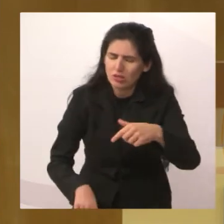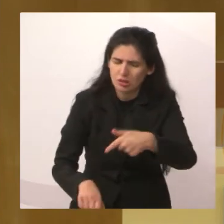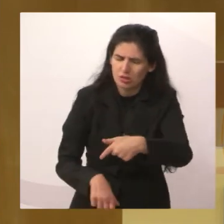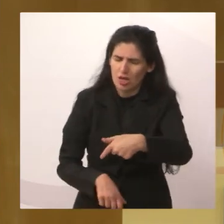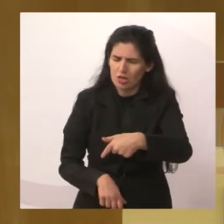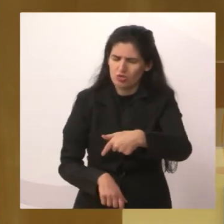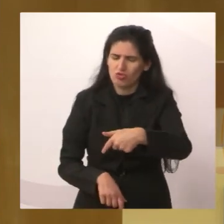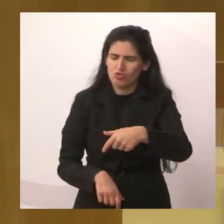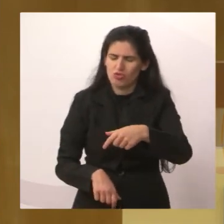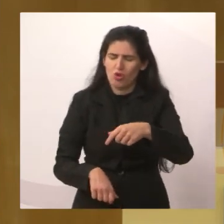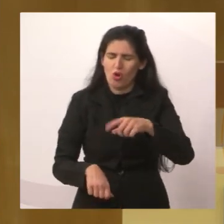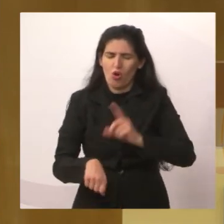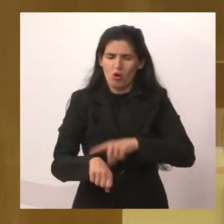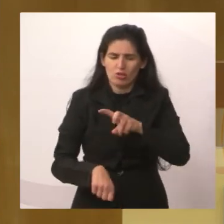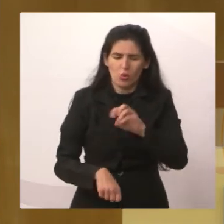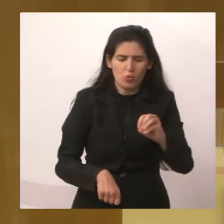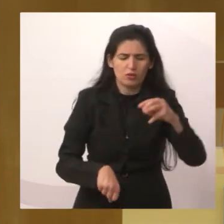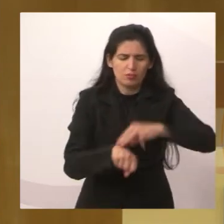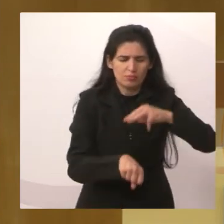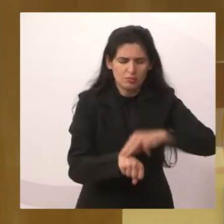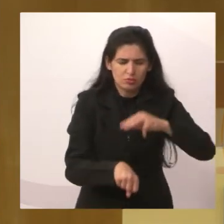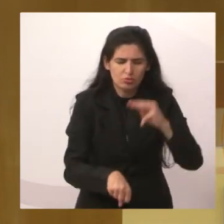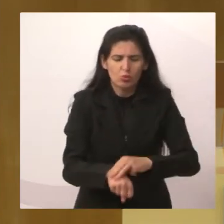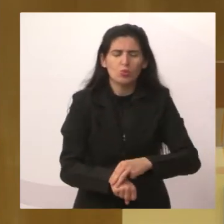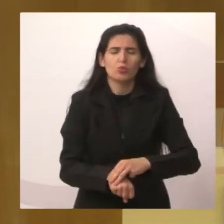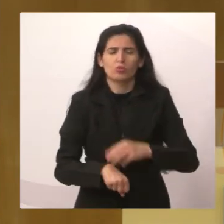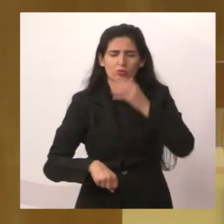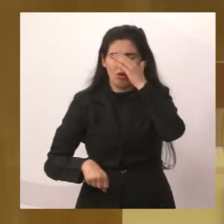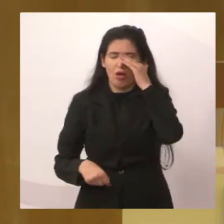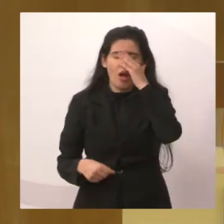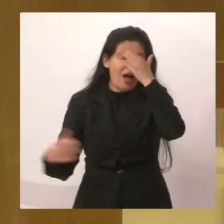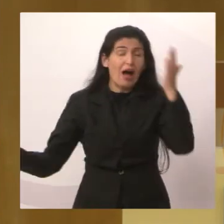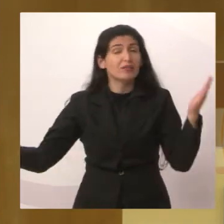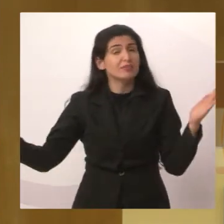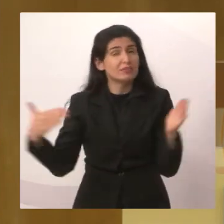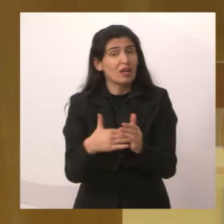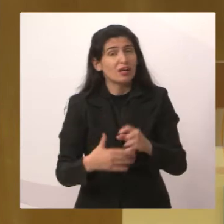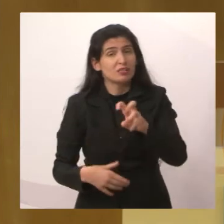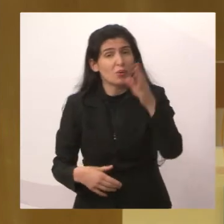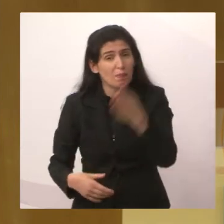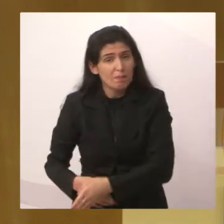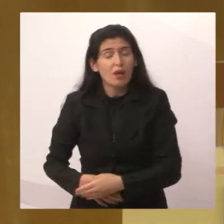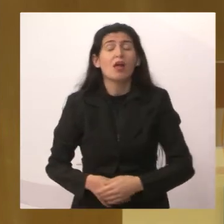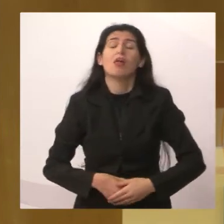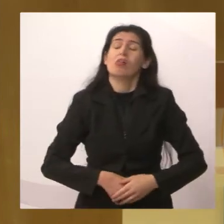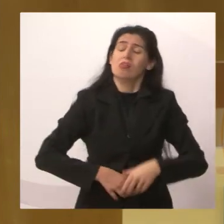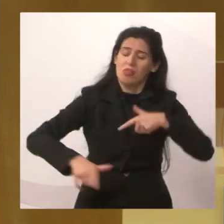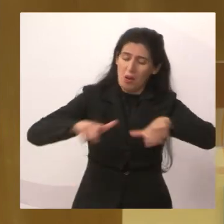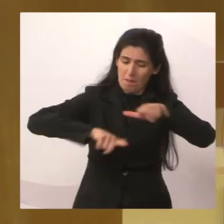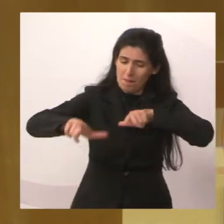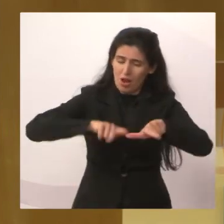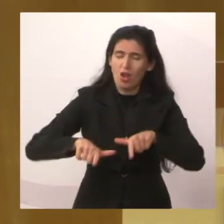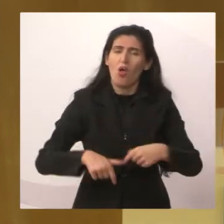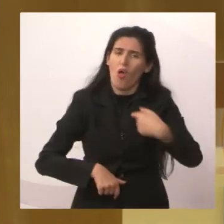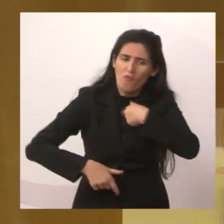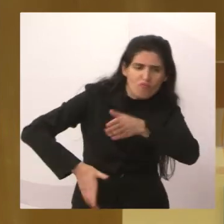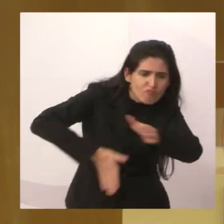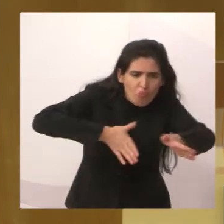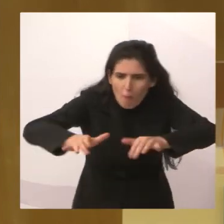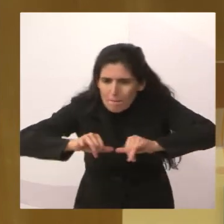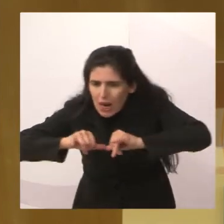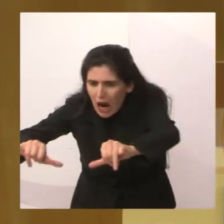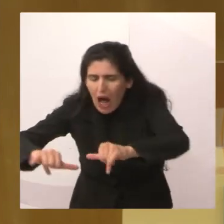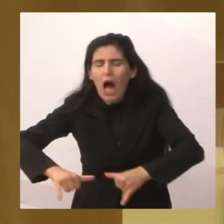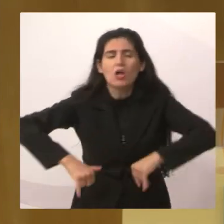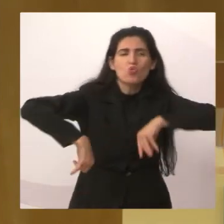5h30, vou para as feiras, vou para o supermercadão. O povo está vendo eu. Se achar que tem que me eleger, vai eleger. Se não achar,